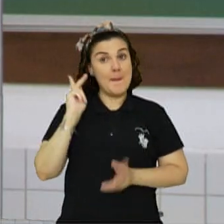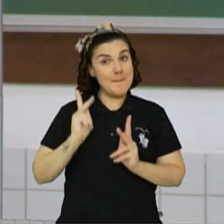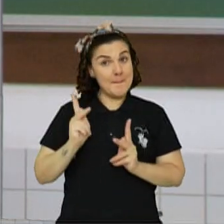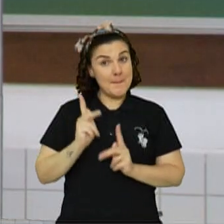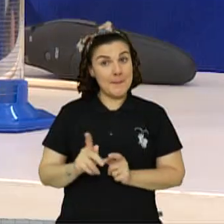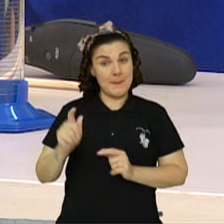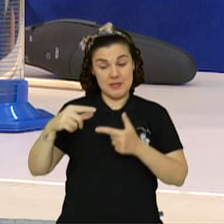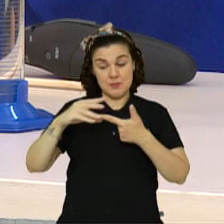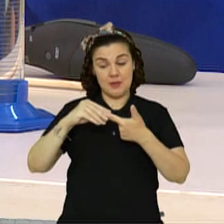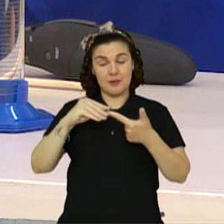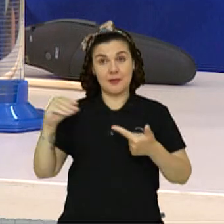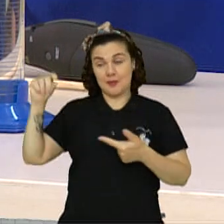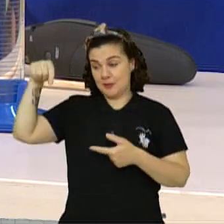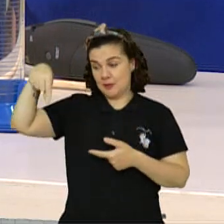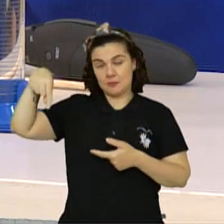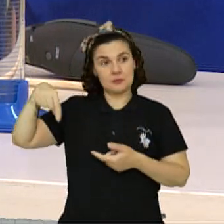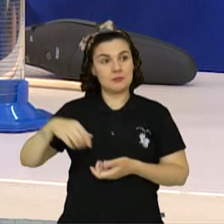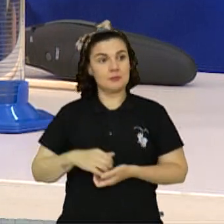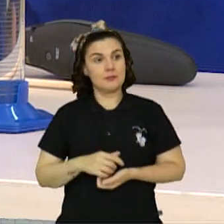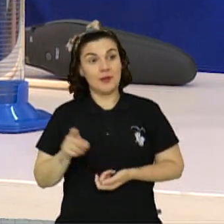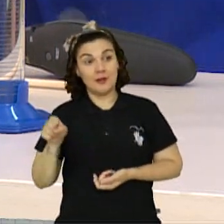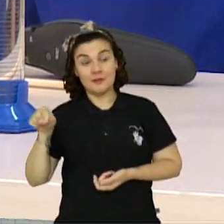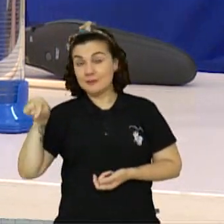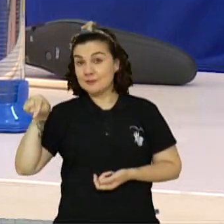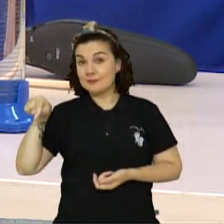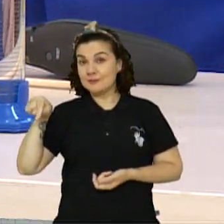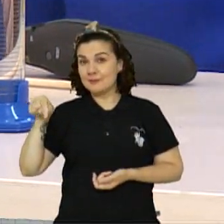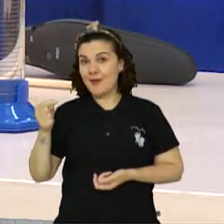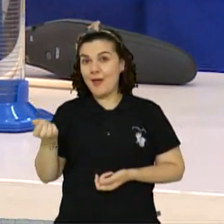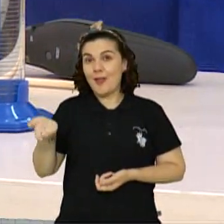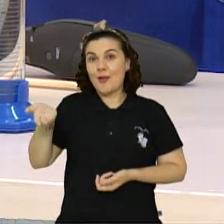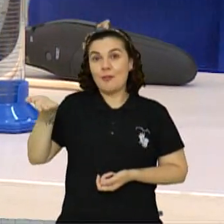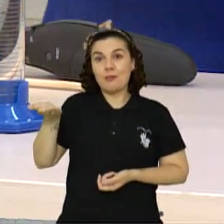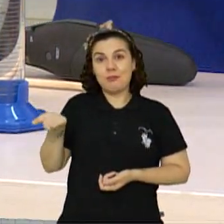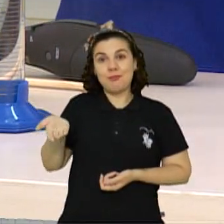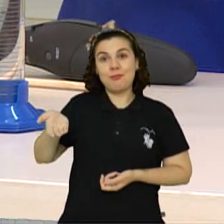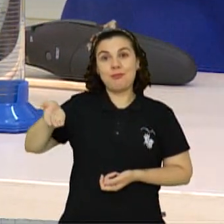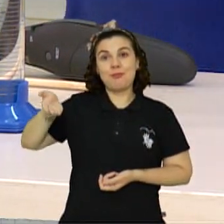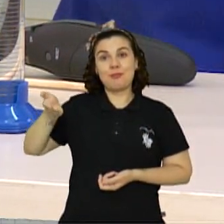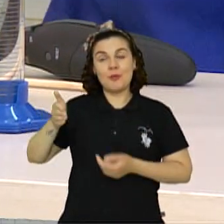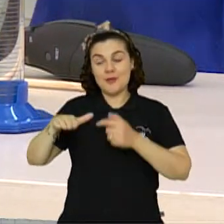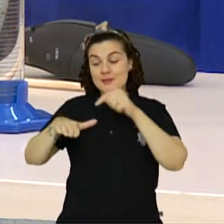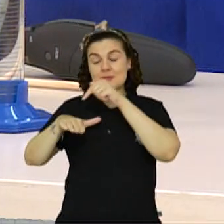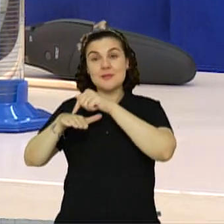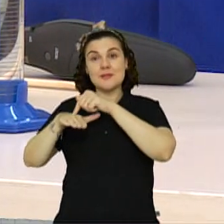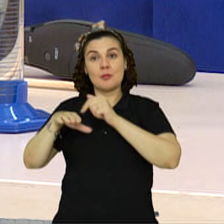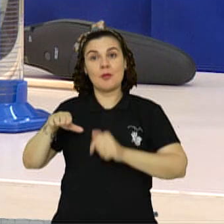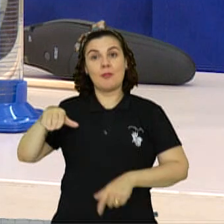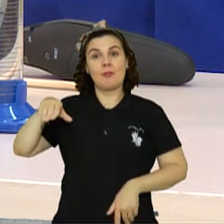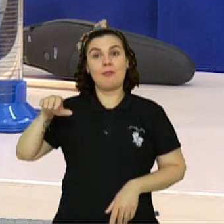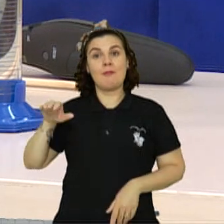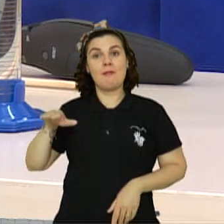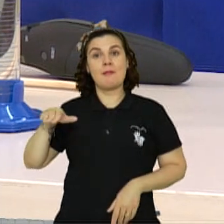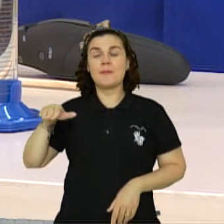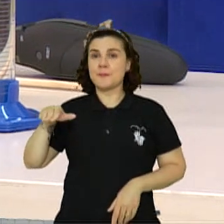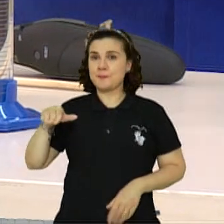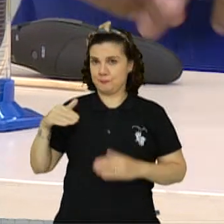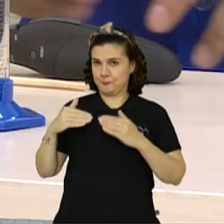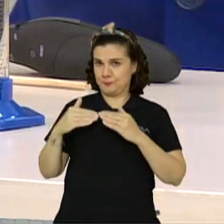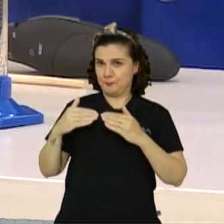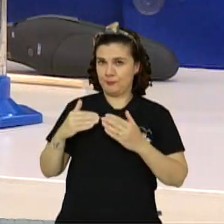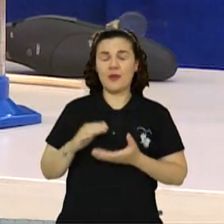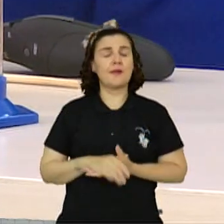mesma tampinha, eu observo que essa tampinha permaneceu na superfície.